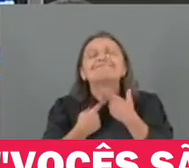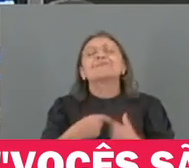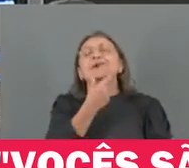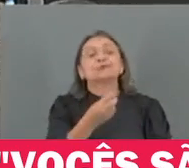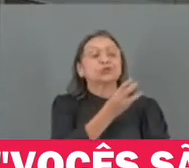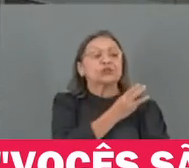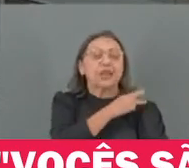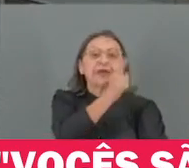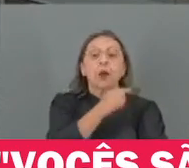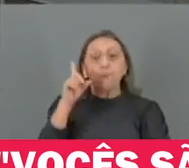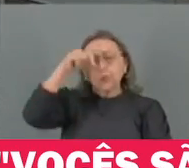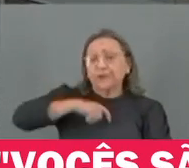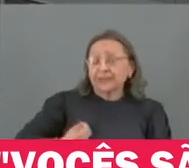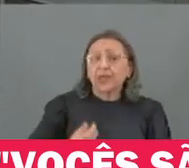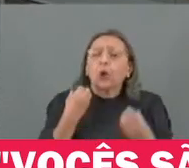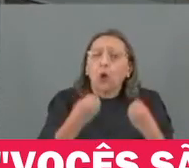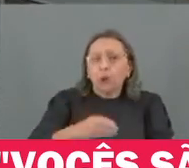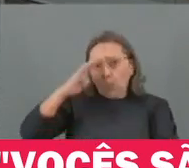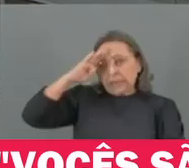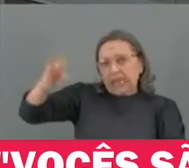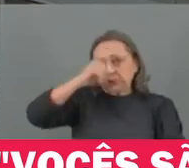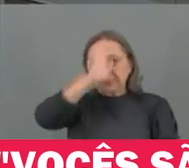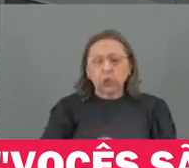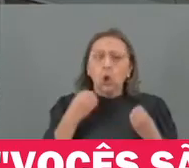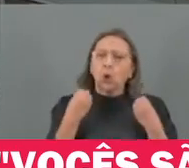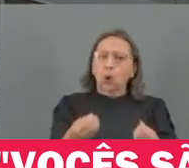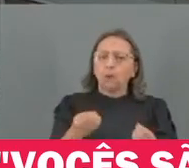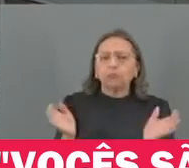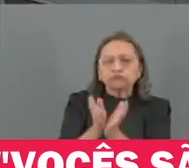aqui. Como é que o exército brasileiro,